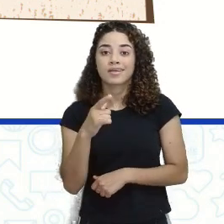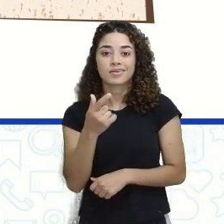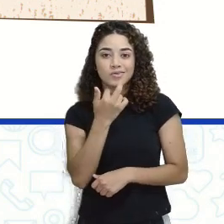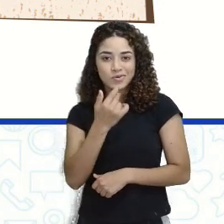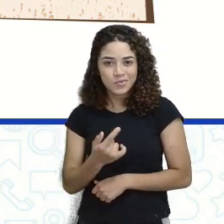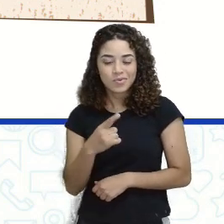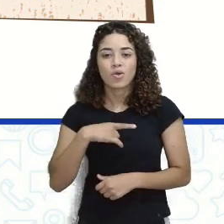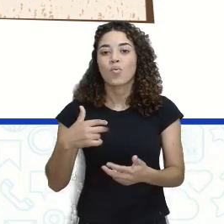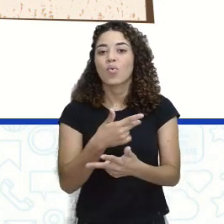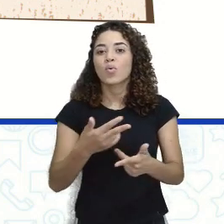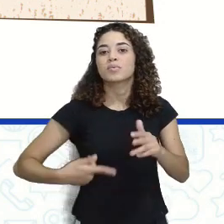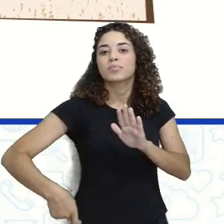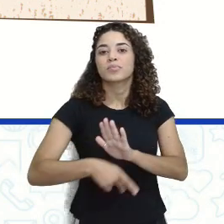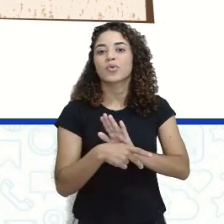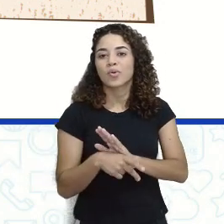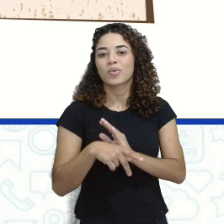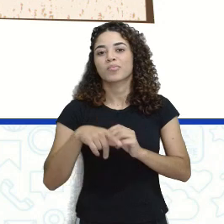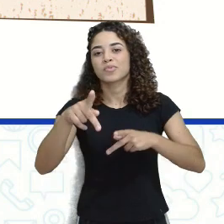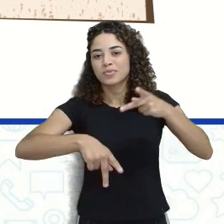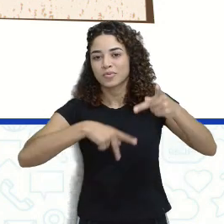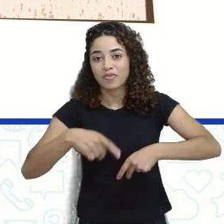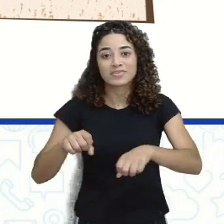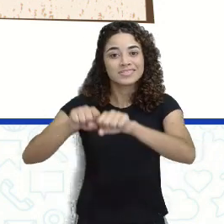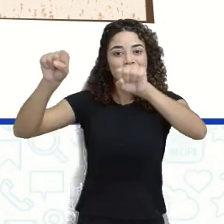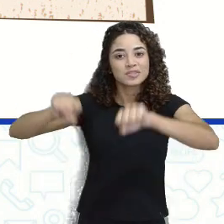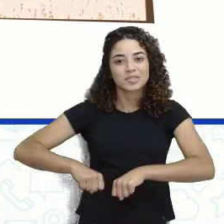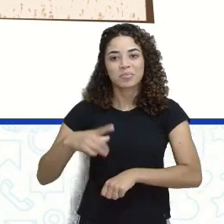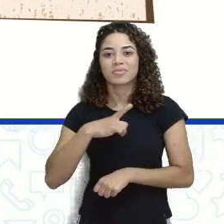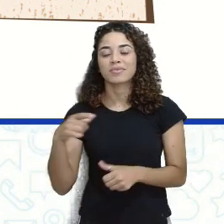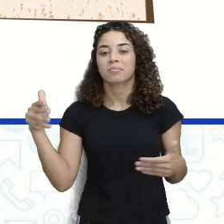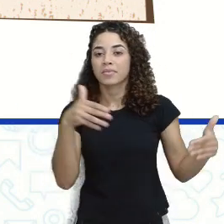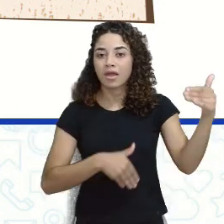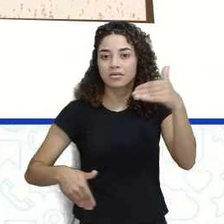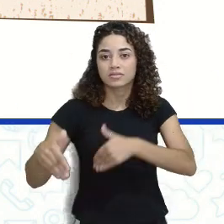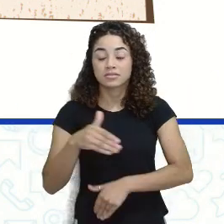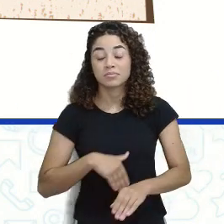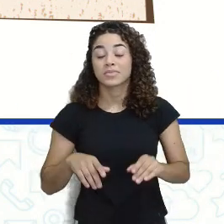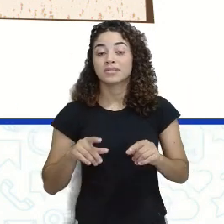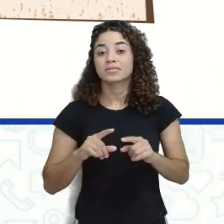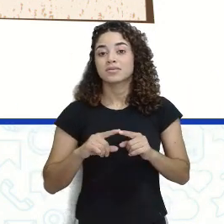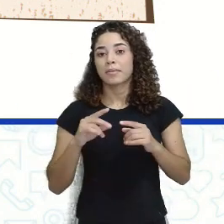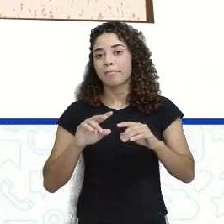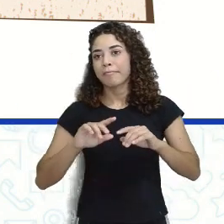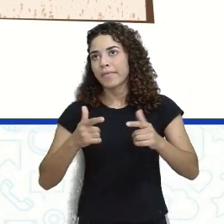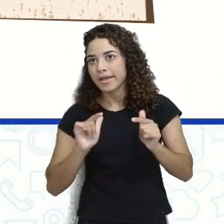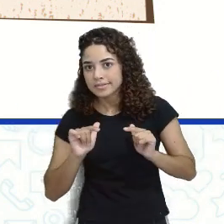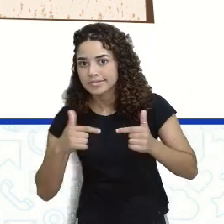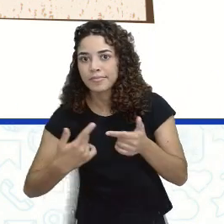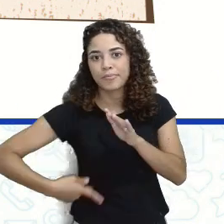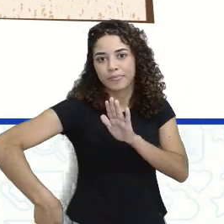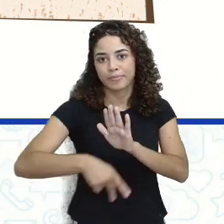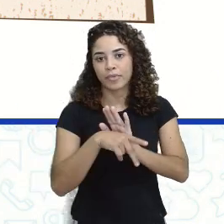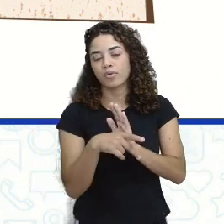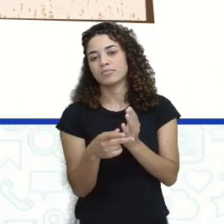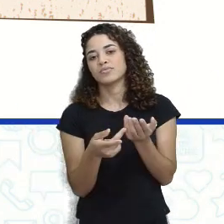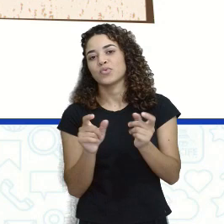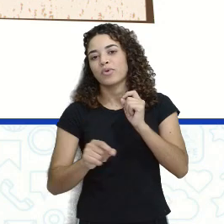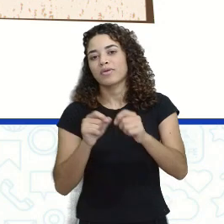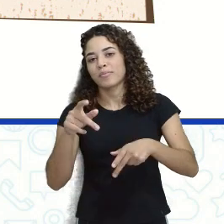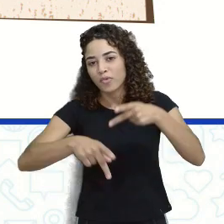seja, um sistema que vai contar aí com a participação mais ativa do povo, da